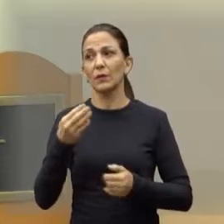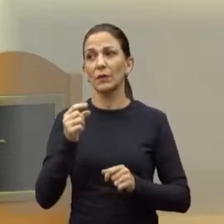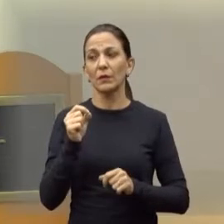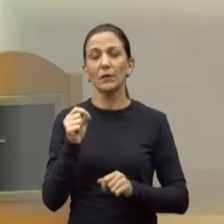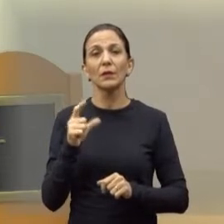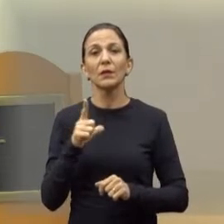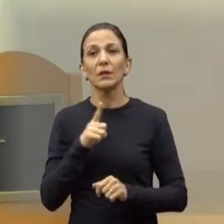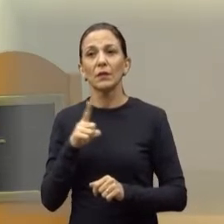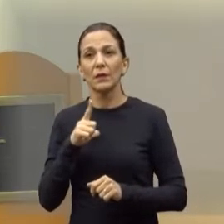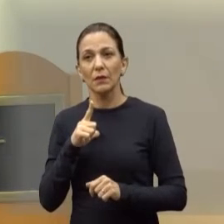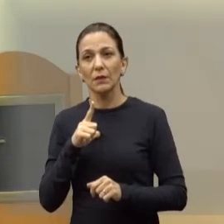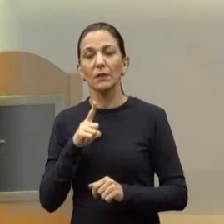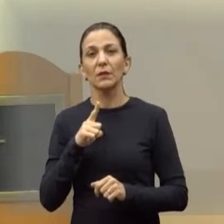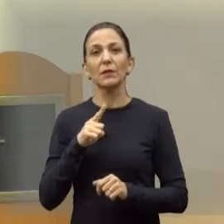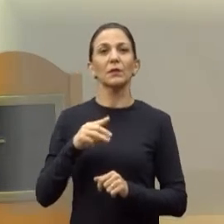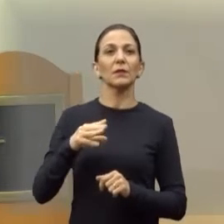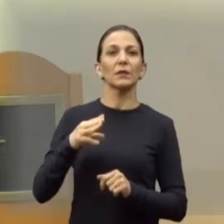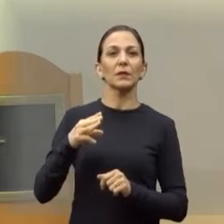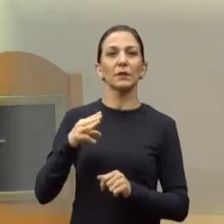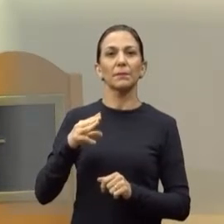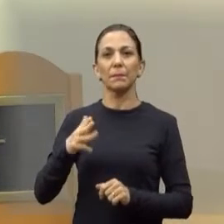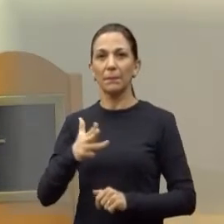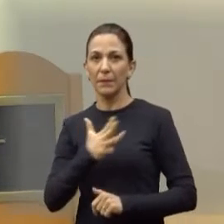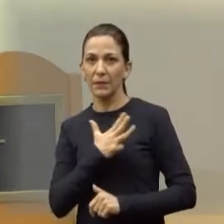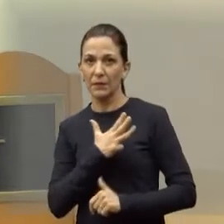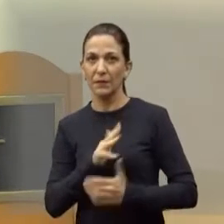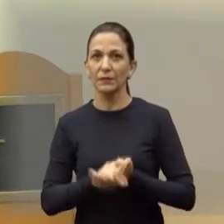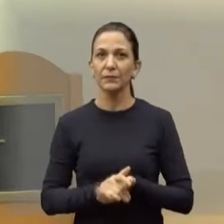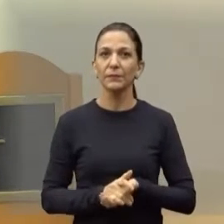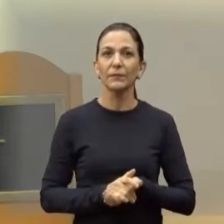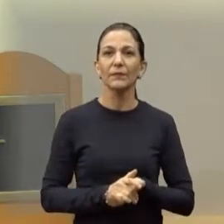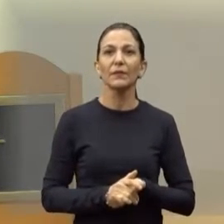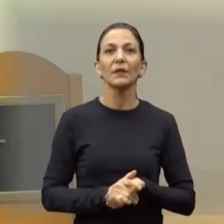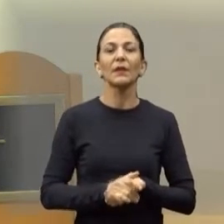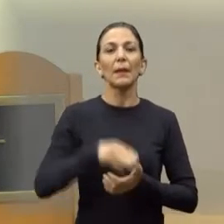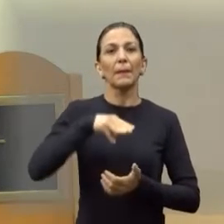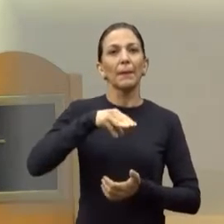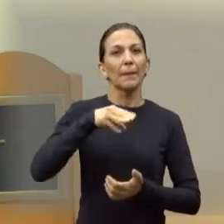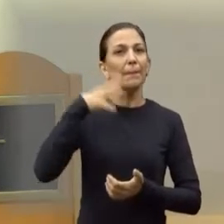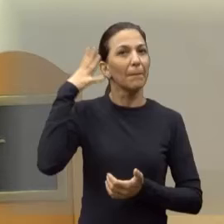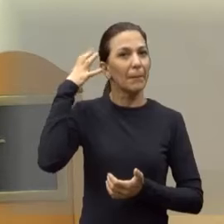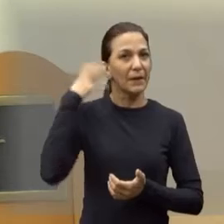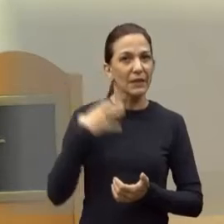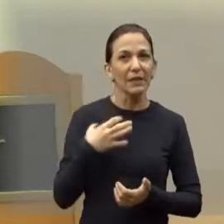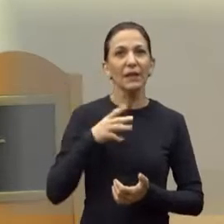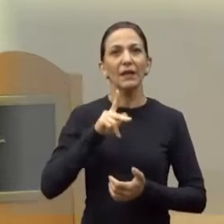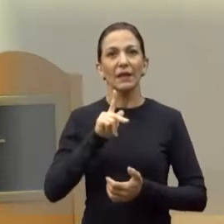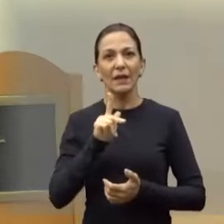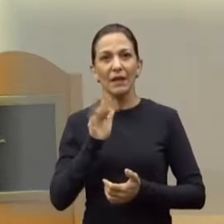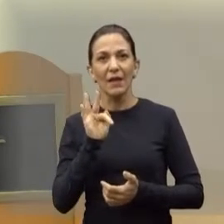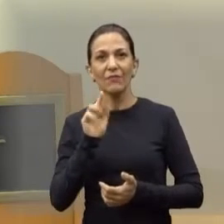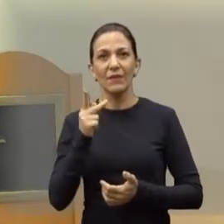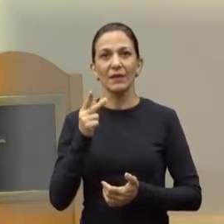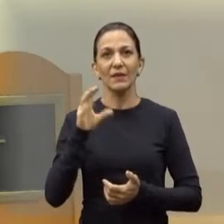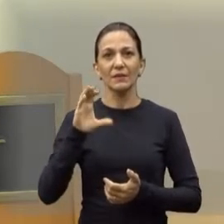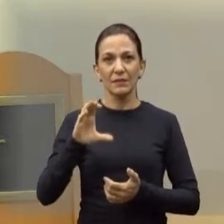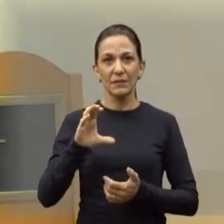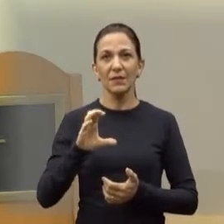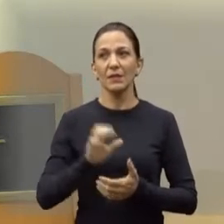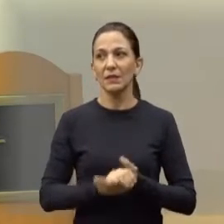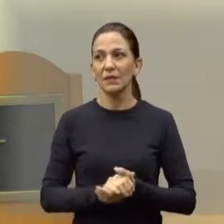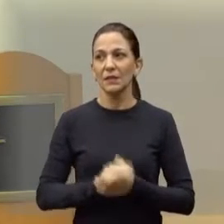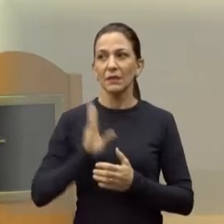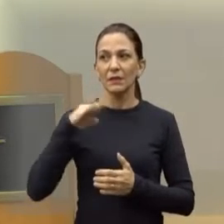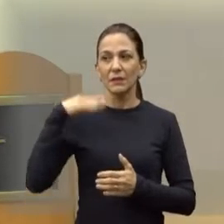além de Marina Silva FHC Simone tebbits que foi uma guerreira que